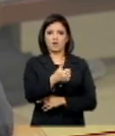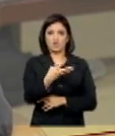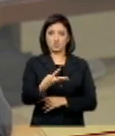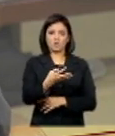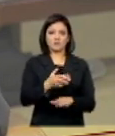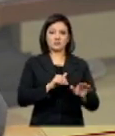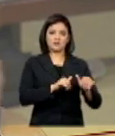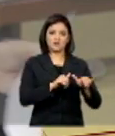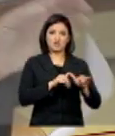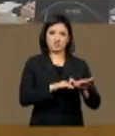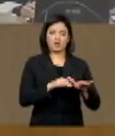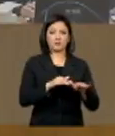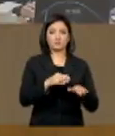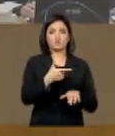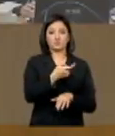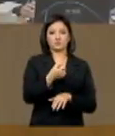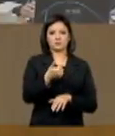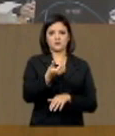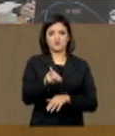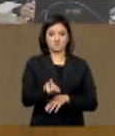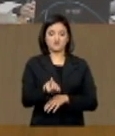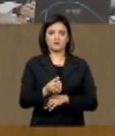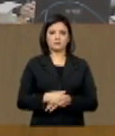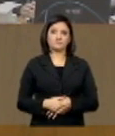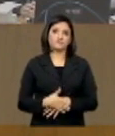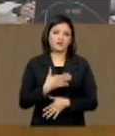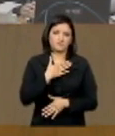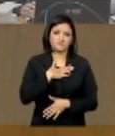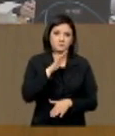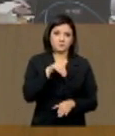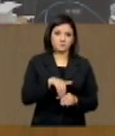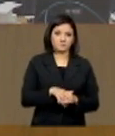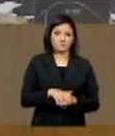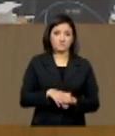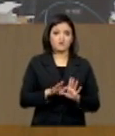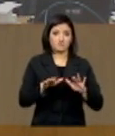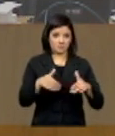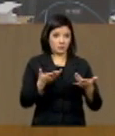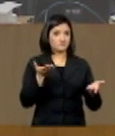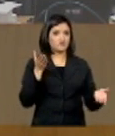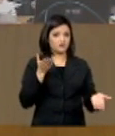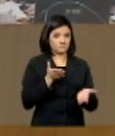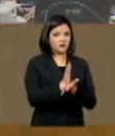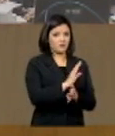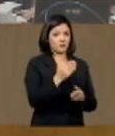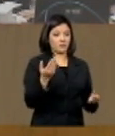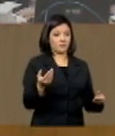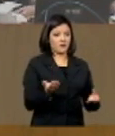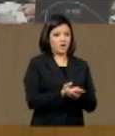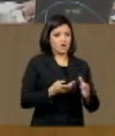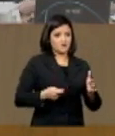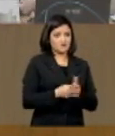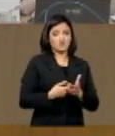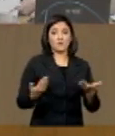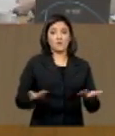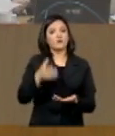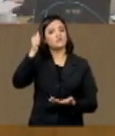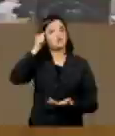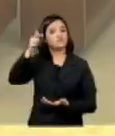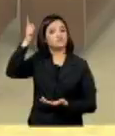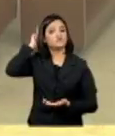estado da bahia é como eu encaminho pela tua volta pela procedência da ação como voto o ministro alexandre de moraes